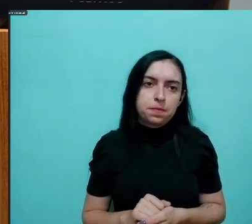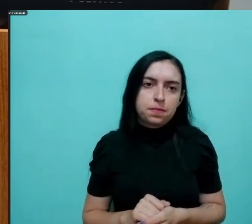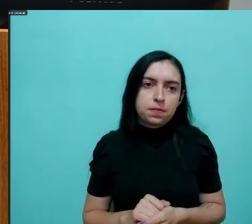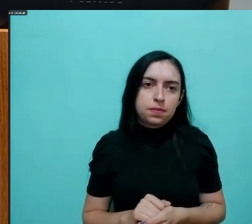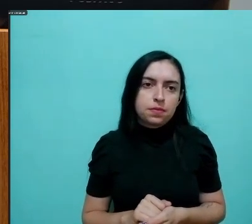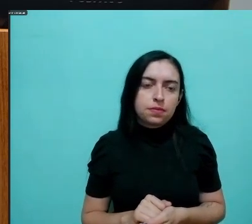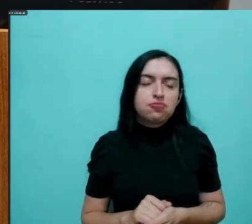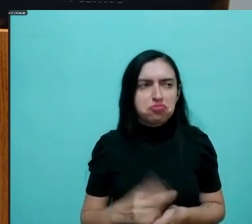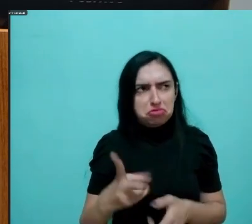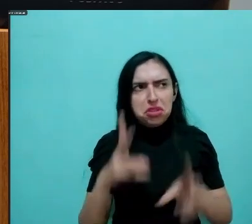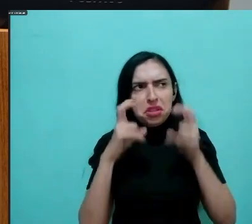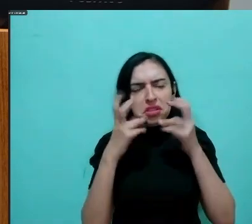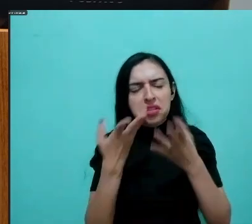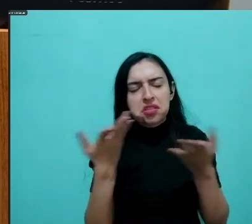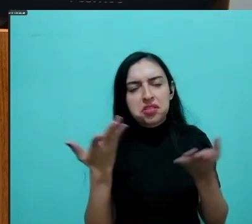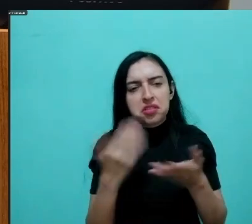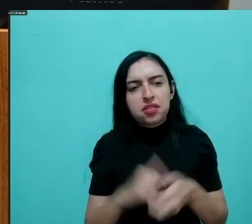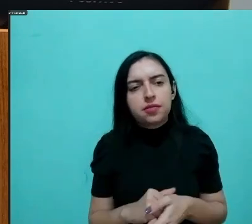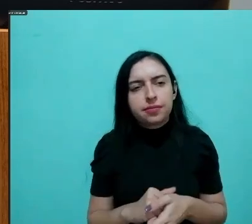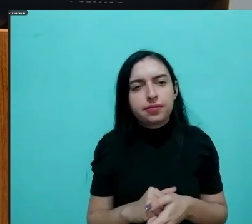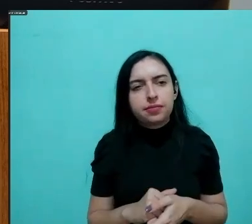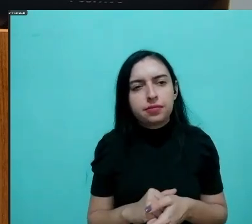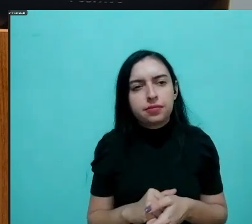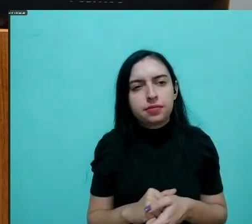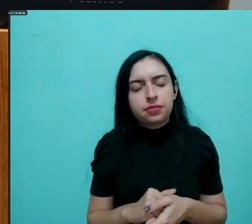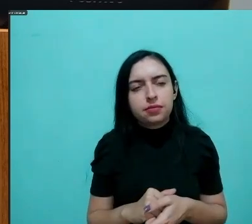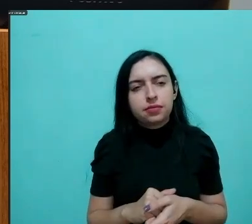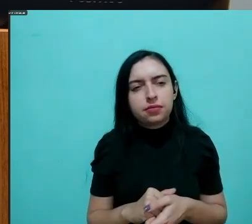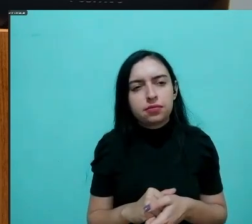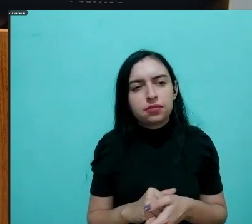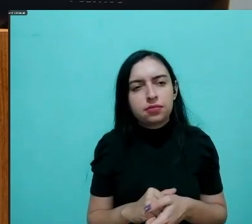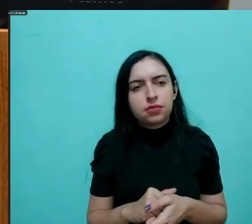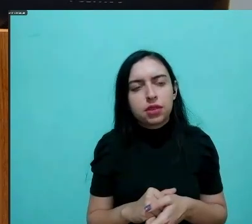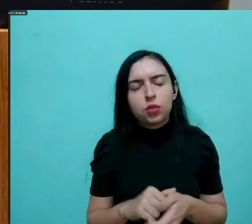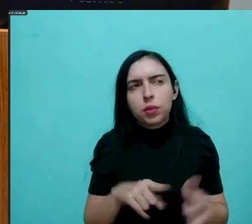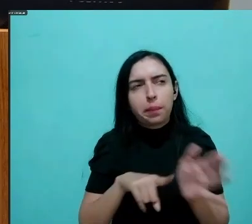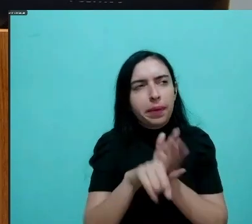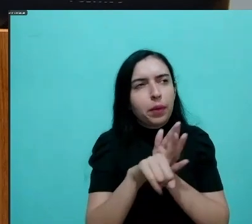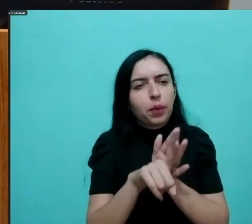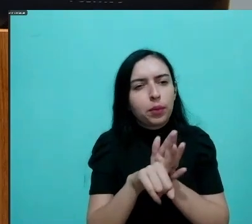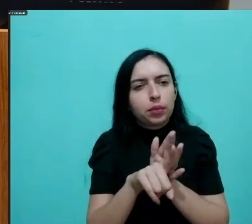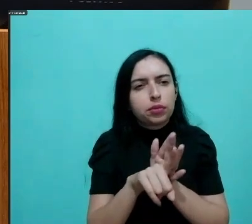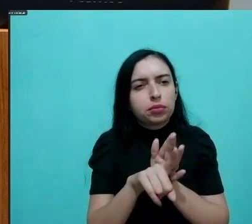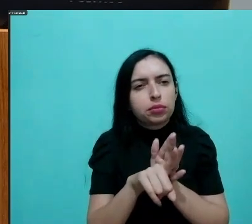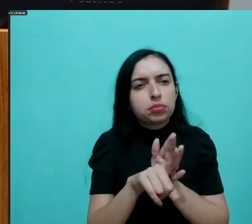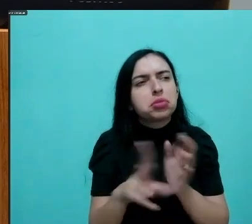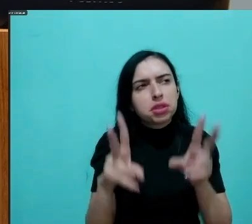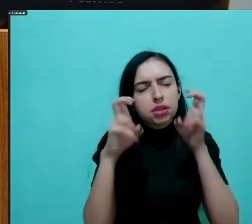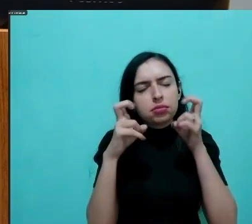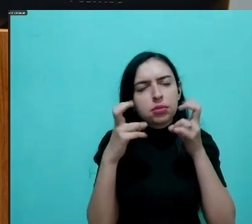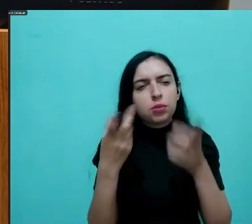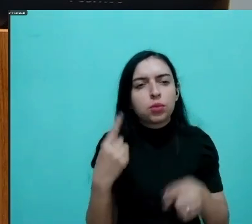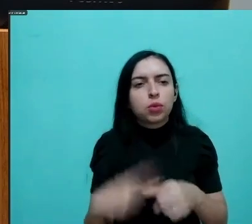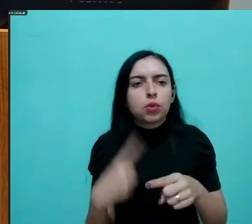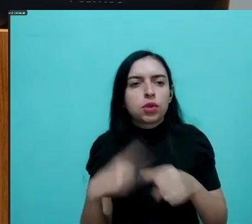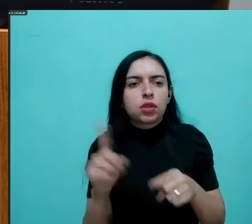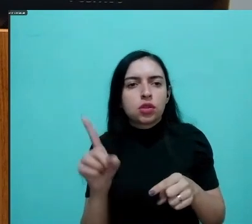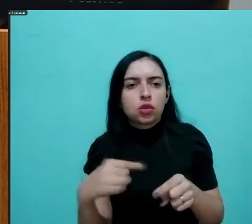Interessante, né? Essa é uma questão interessante, porque